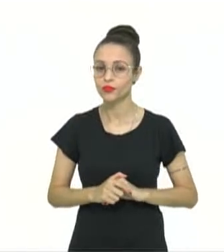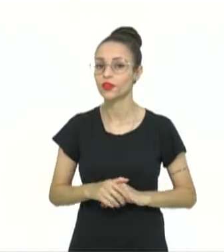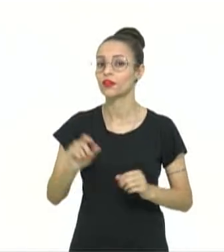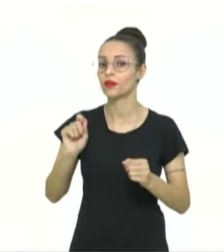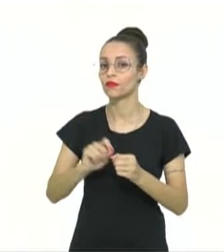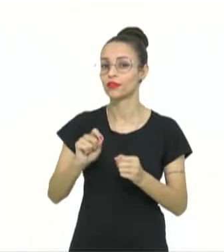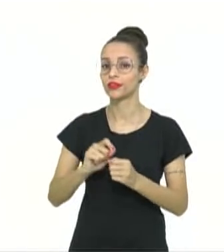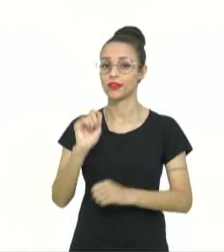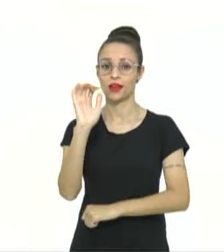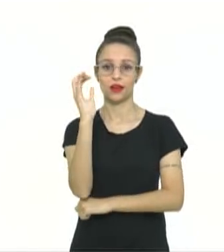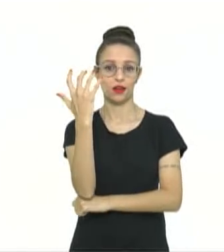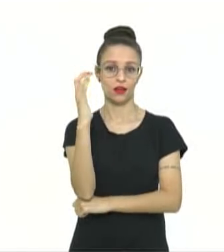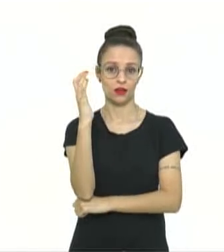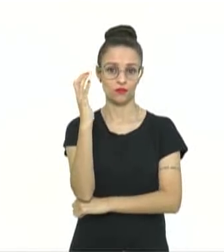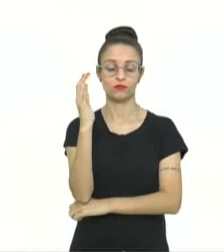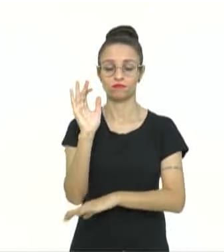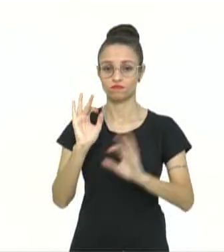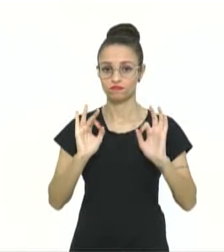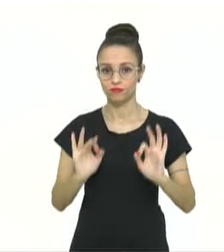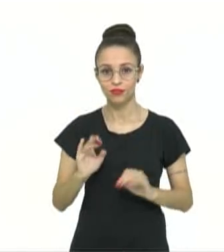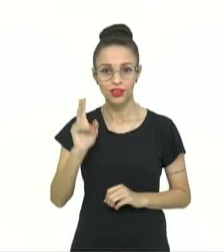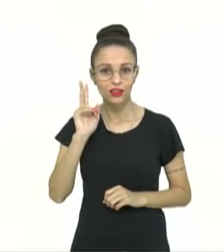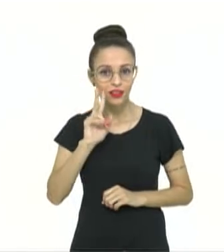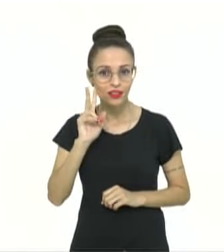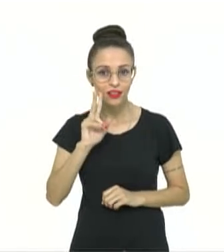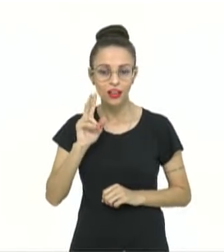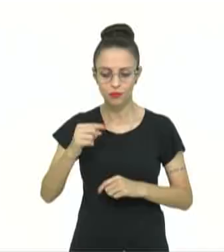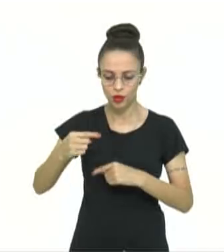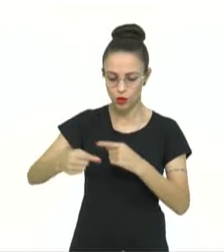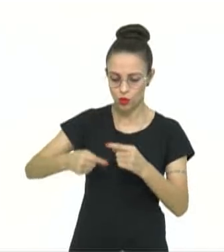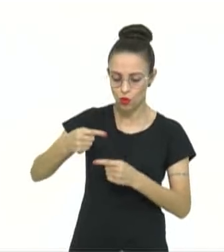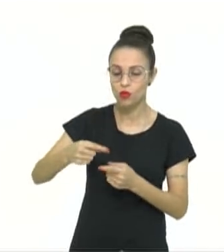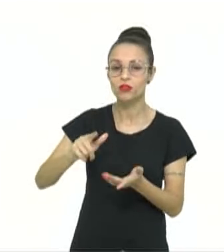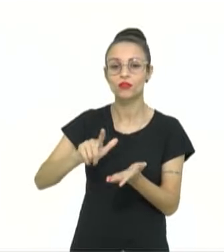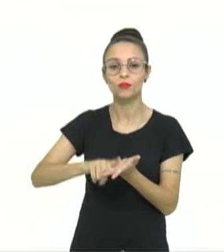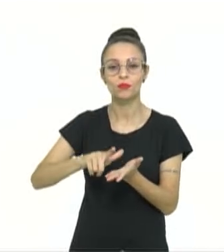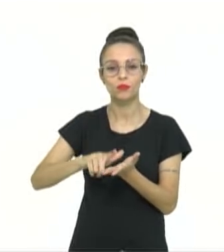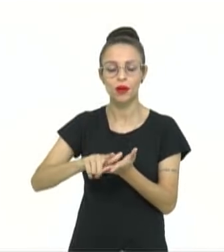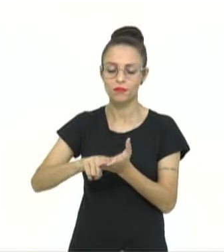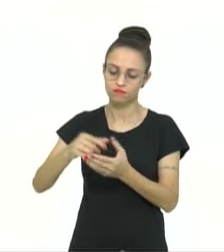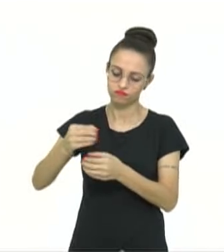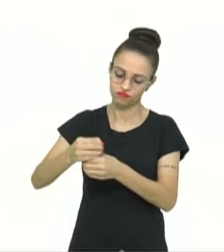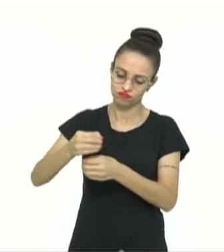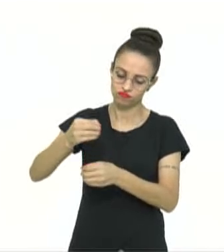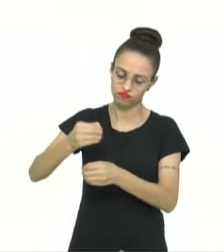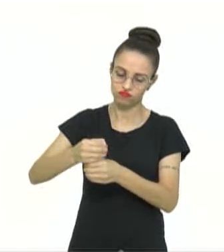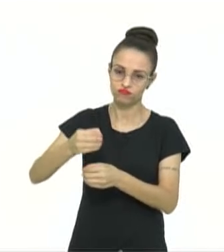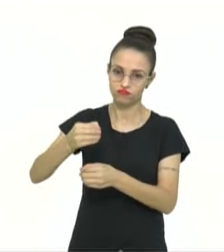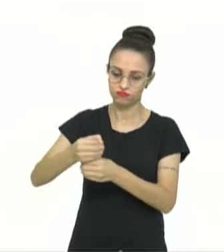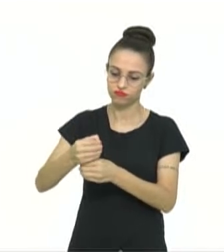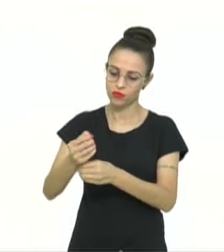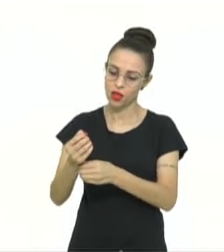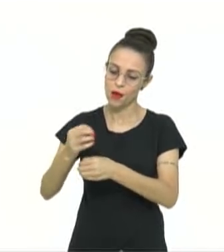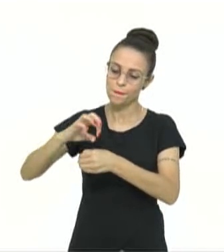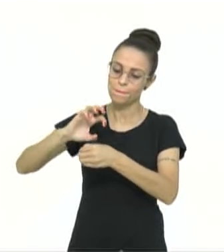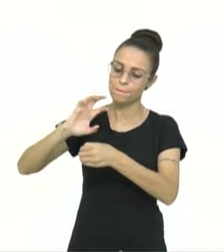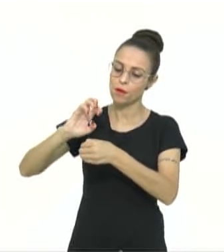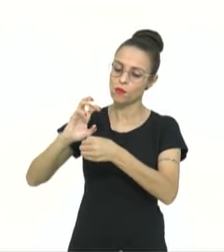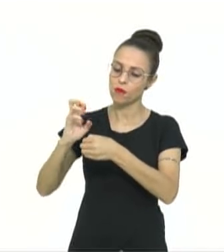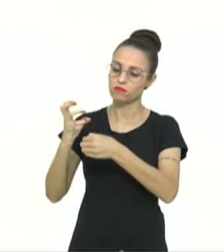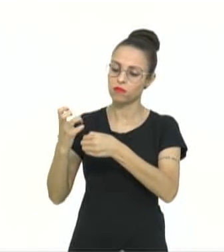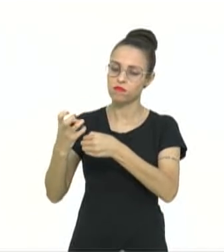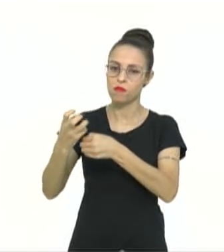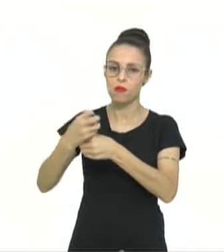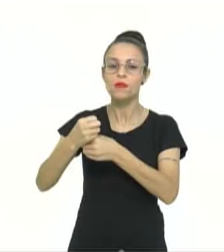a árvore, tá? Então, lembra aquele, né, o rolinho do papel higiênico, né? Nós vamos fazer a base da árvore e daí você pode usar, né,